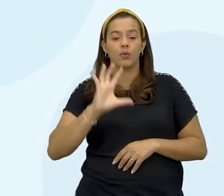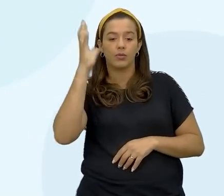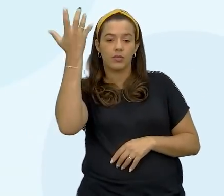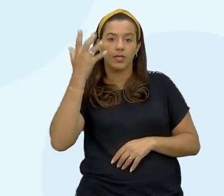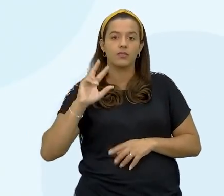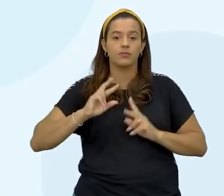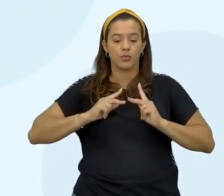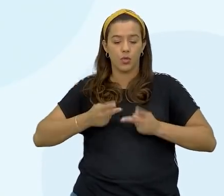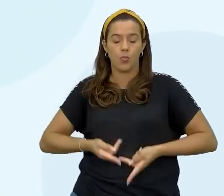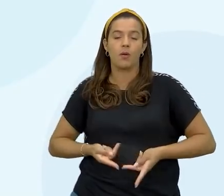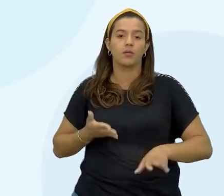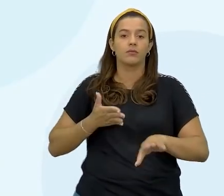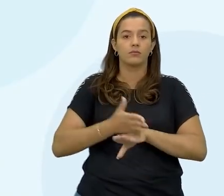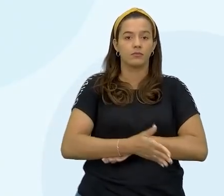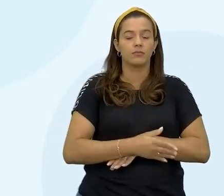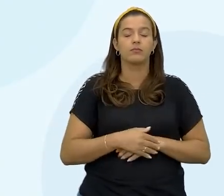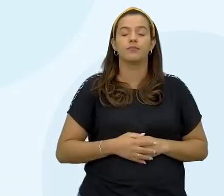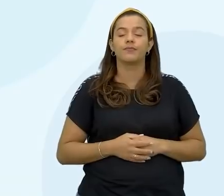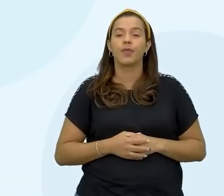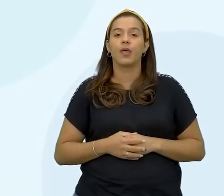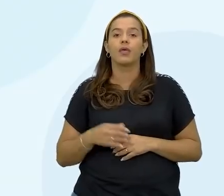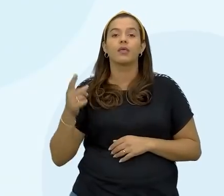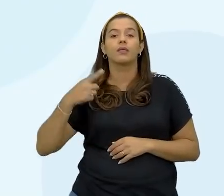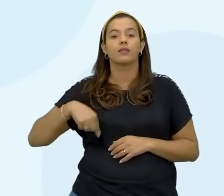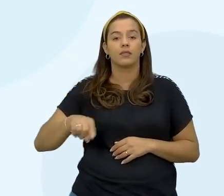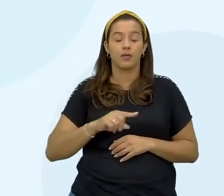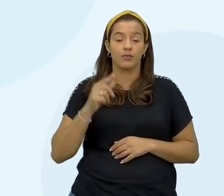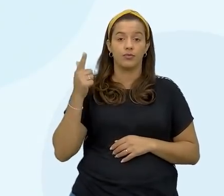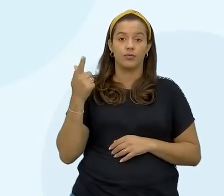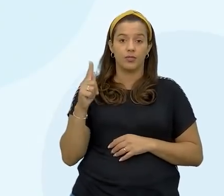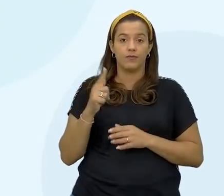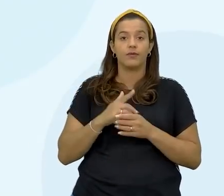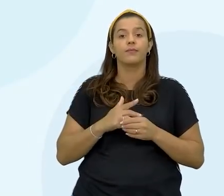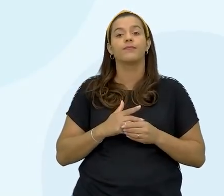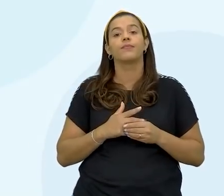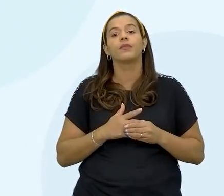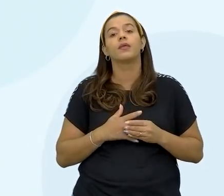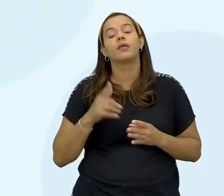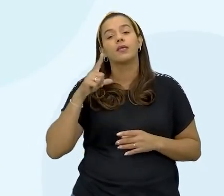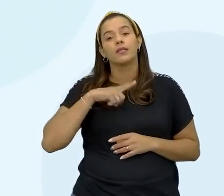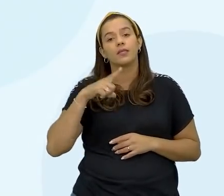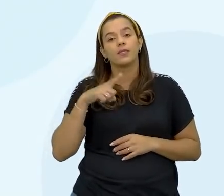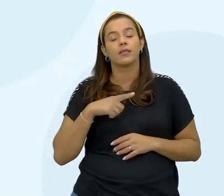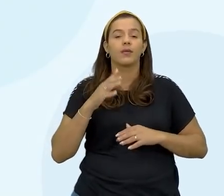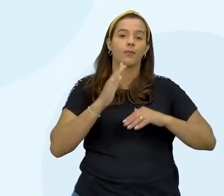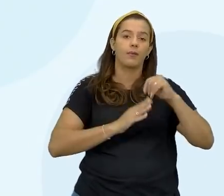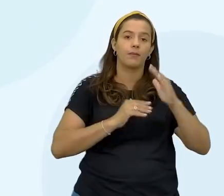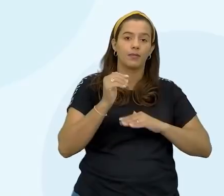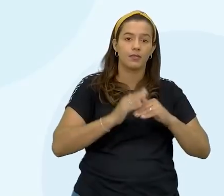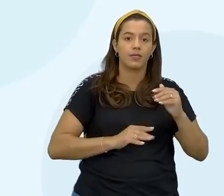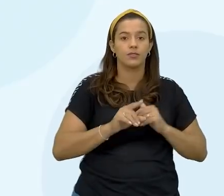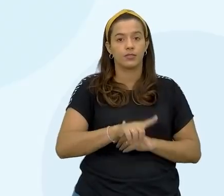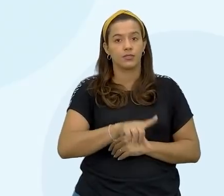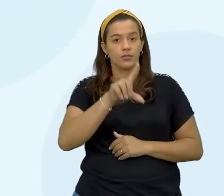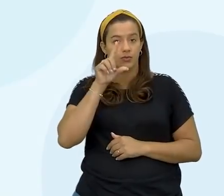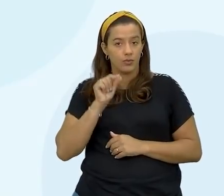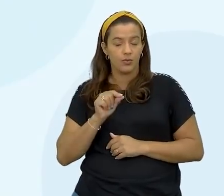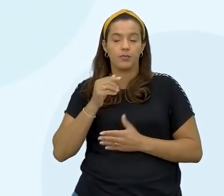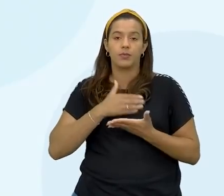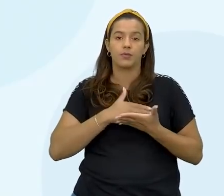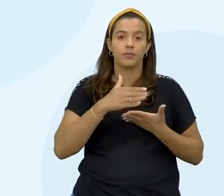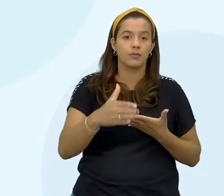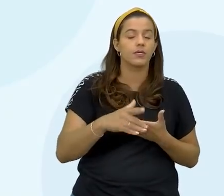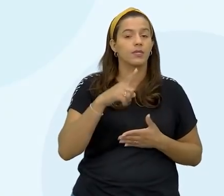intervenção humana. Então, vocês conseguem perceber que no caso da geografia, a gente tem uma habilidade que o professor de geografia selecionou para retomar, que ela